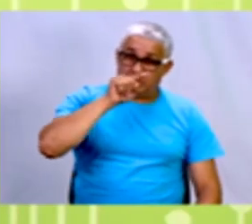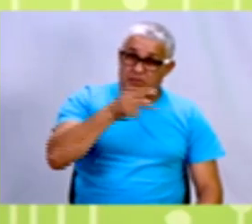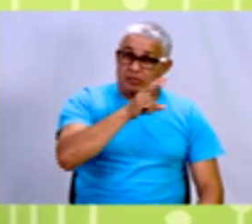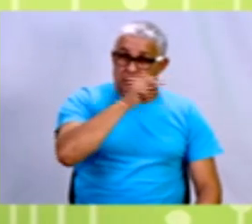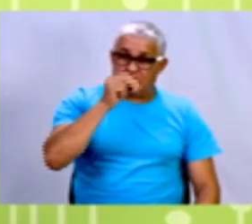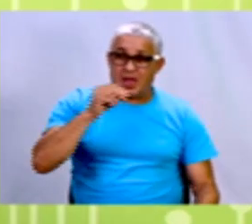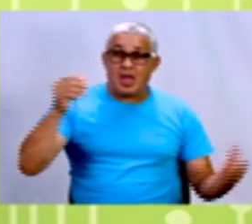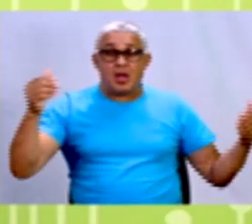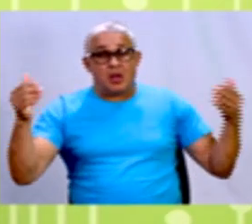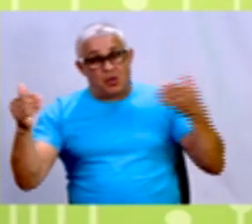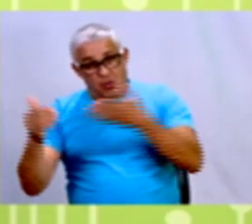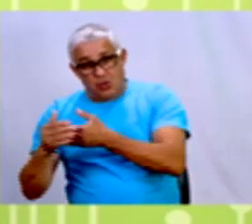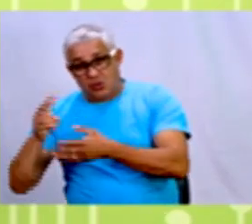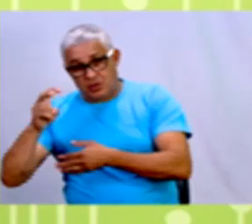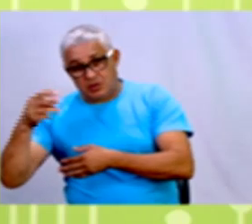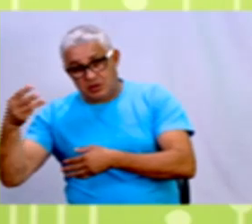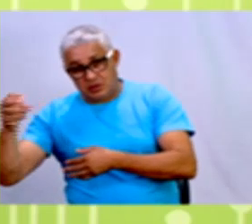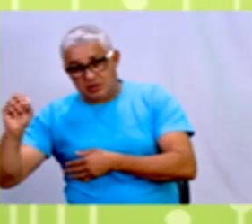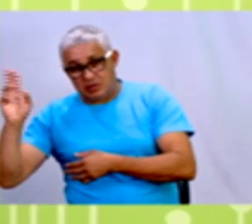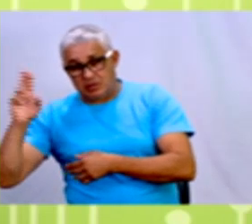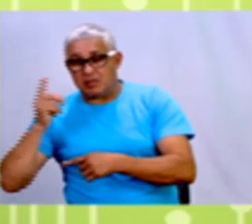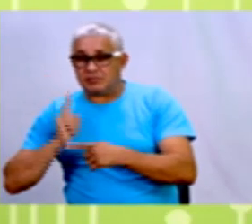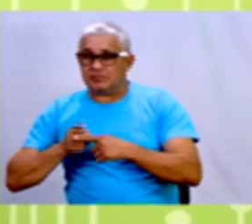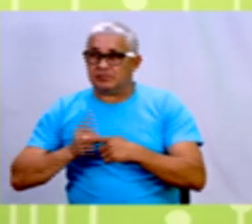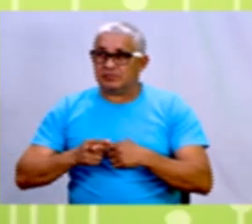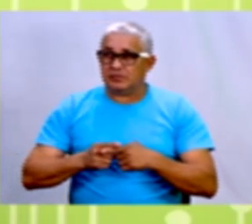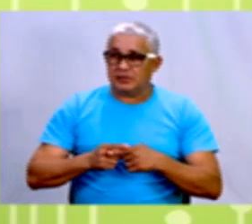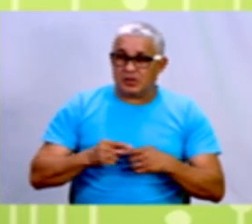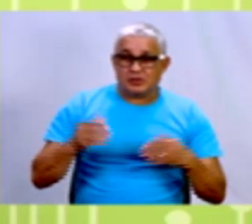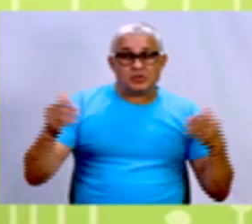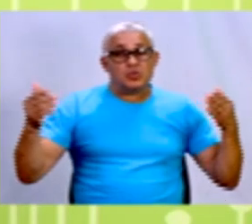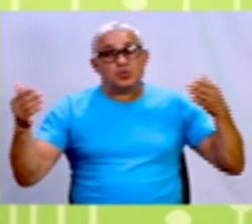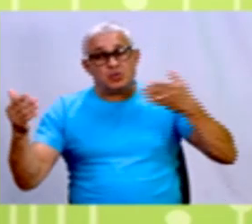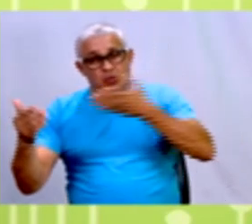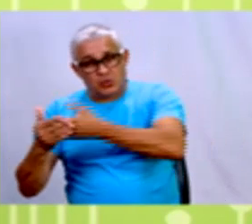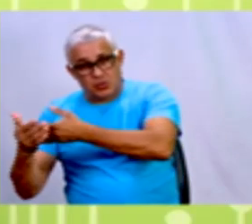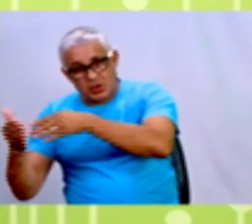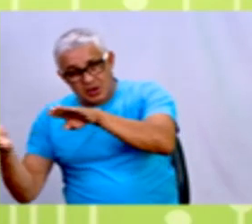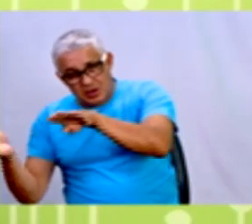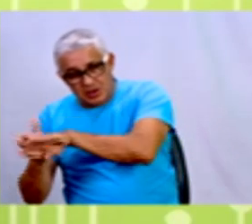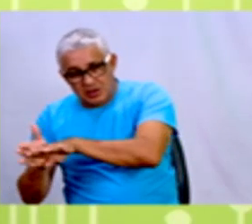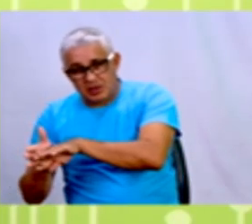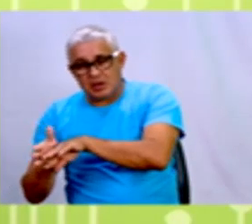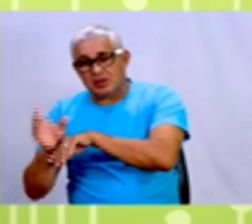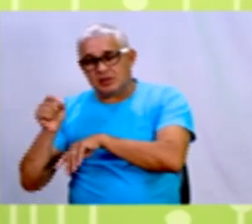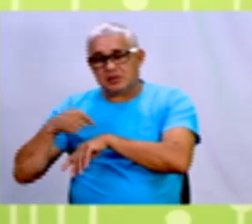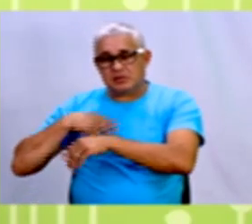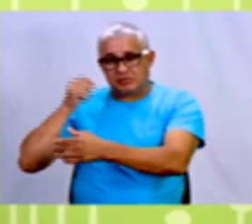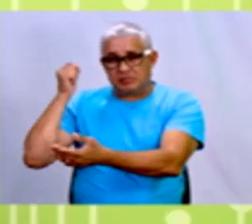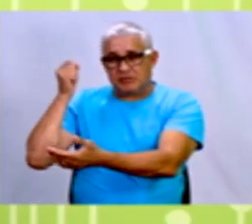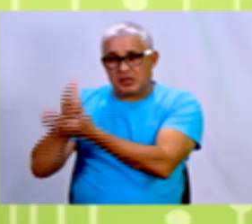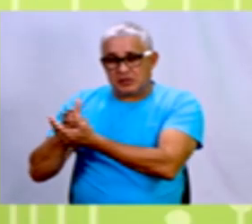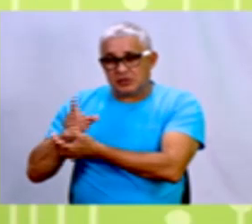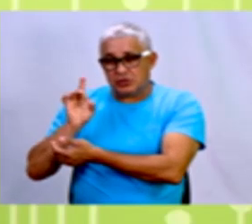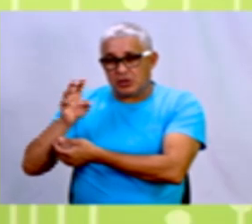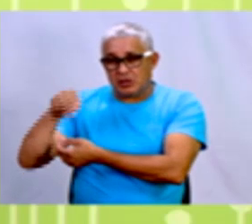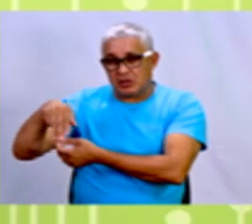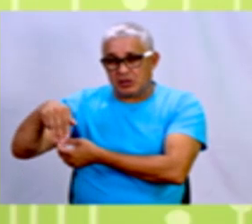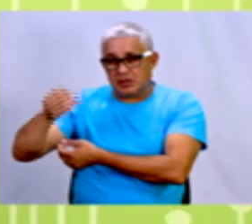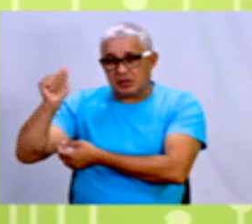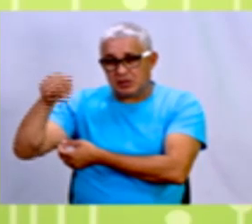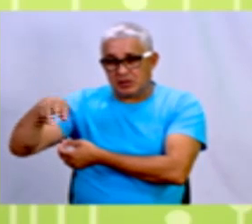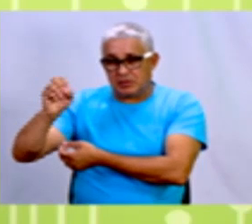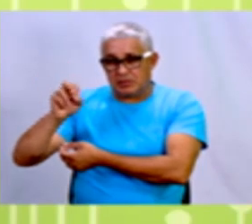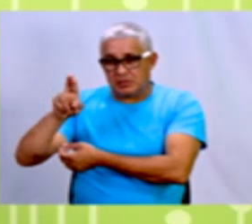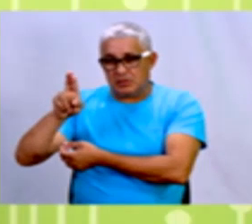de R$ 530. Por quê? Porque quando chega lá na última parcela, você está pagando quase só amortização, você não